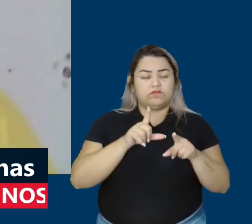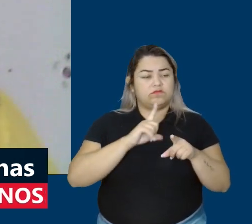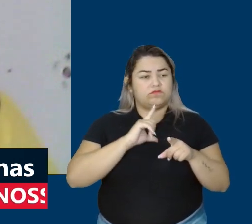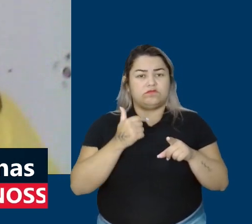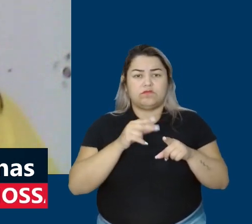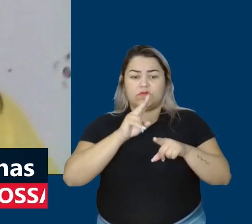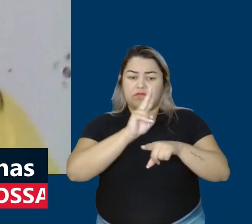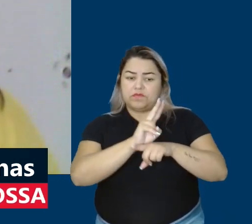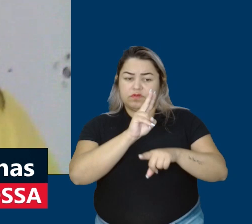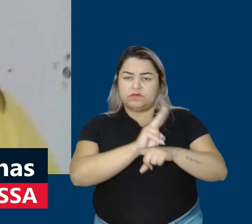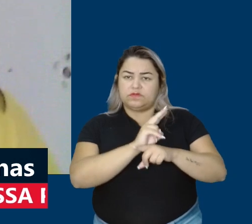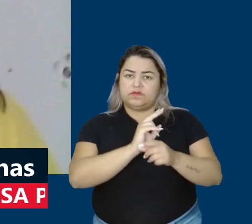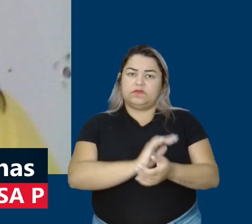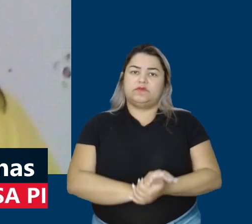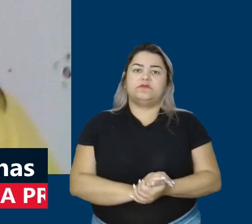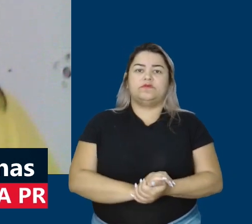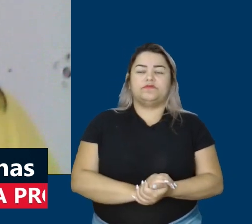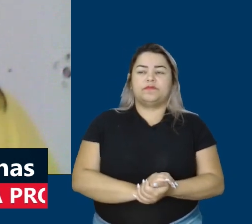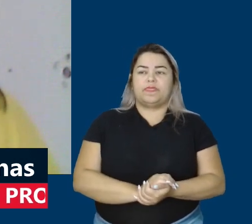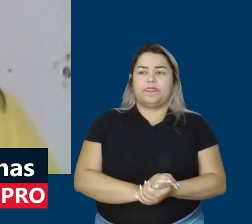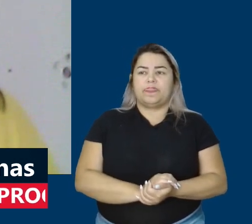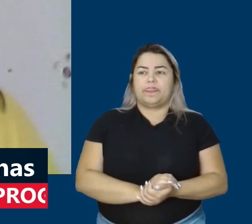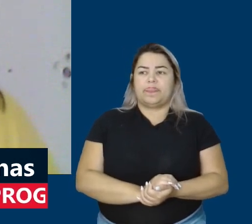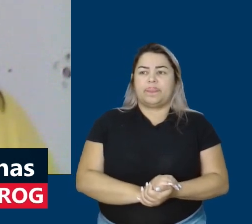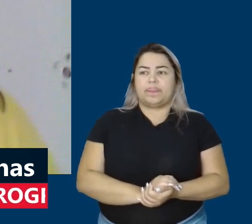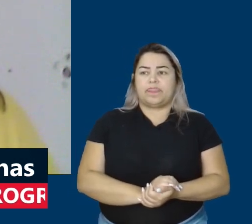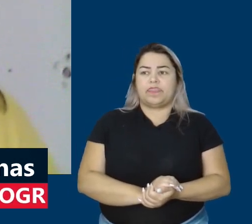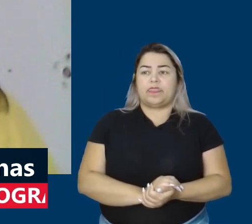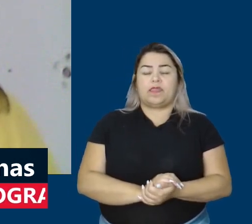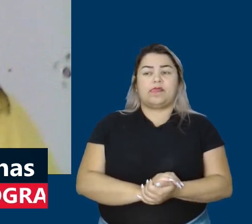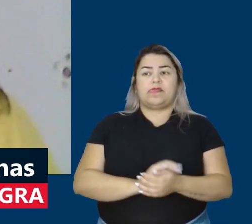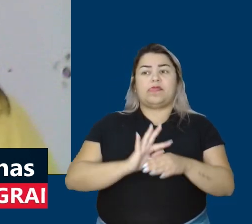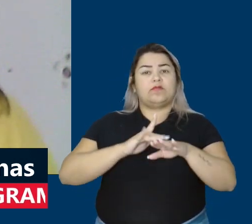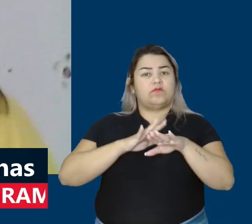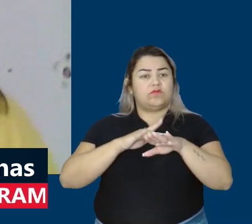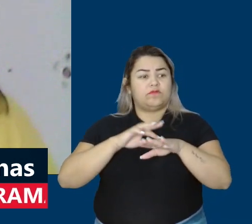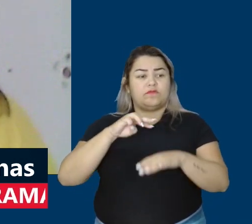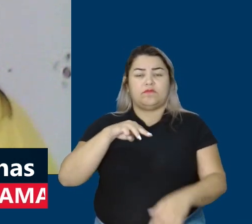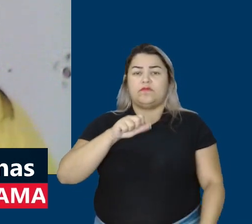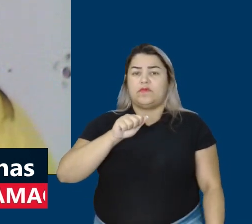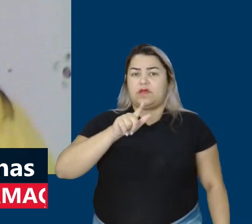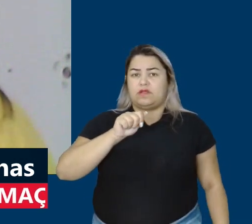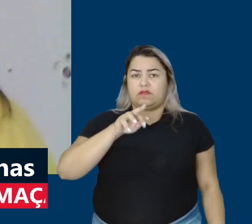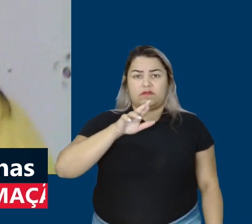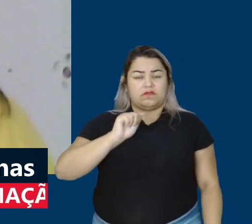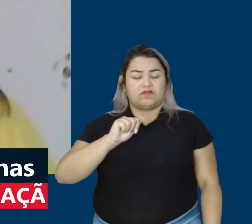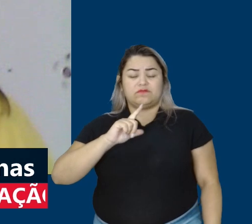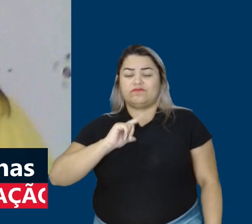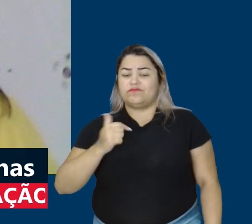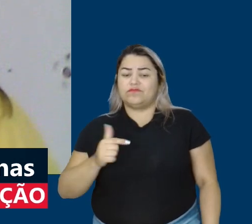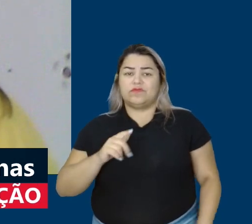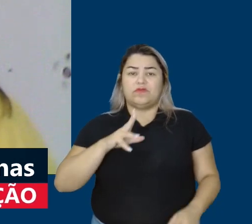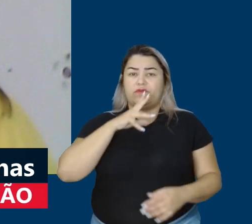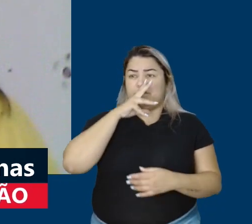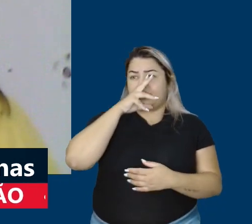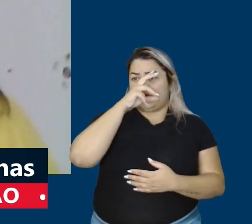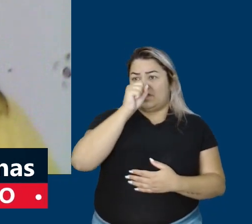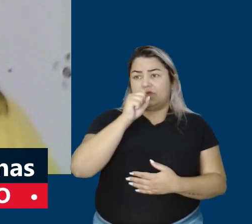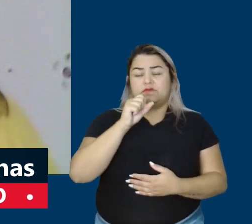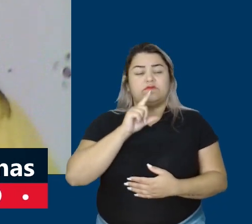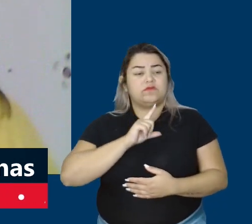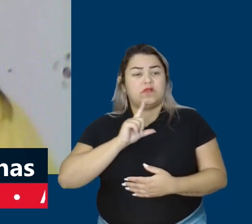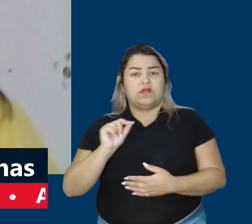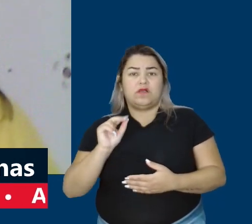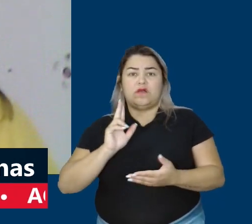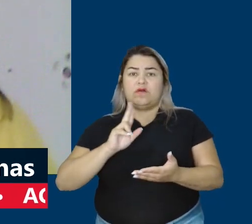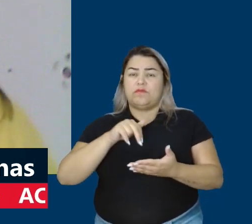indefesos, porque quando você ali fica doente com a malária, você não tem força, você não consegue, né, sair para poder